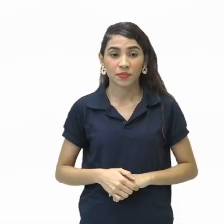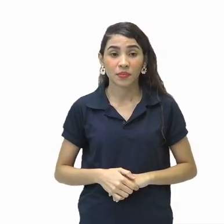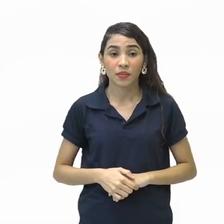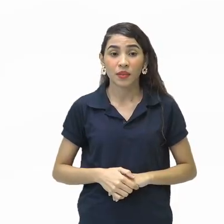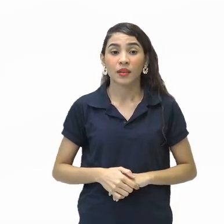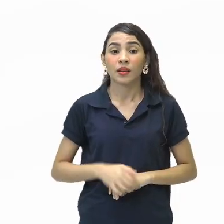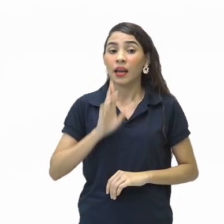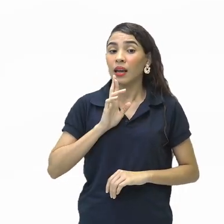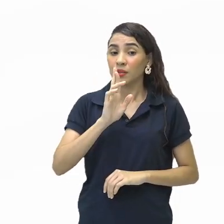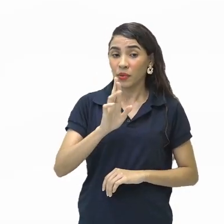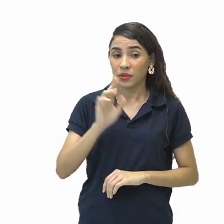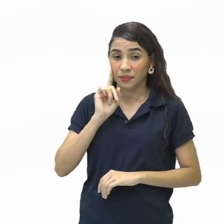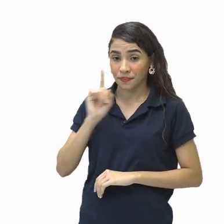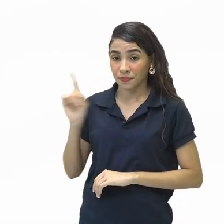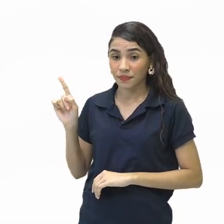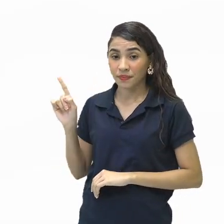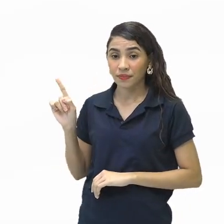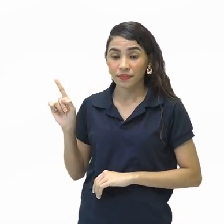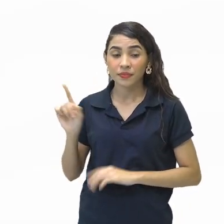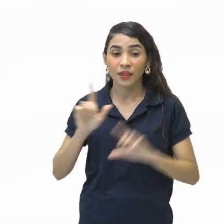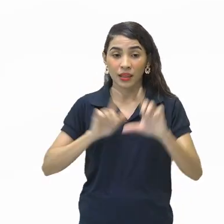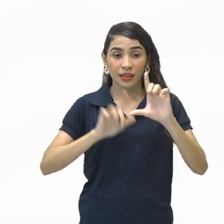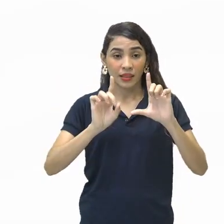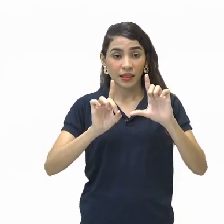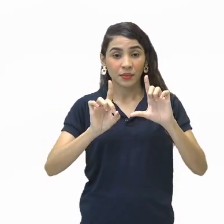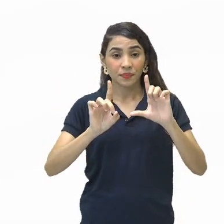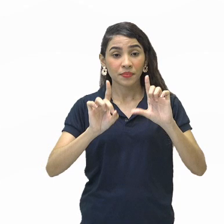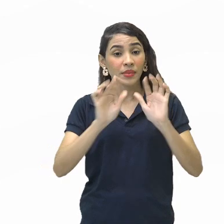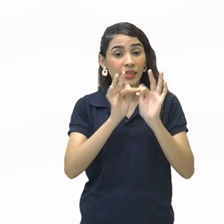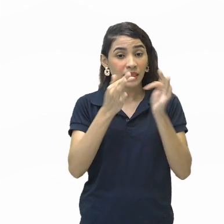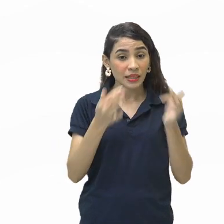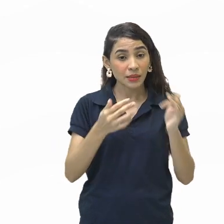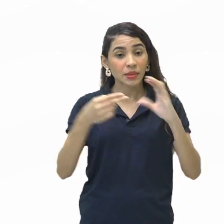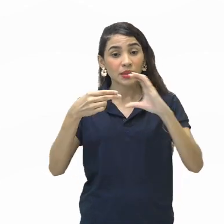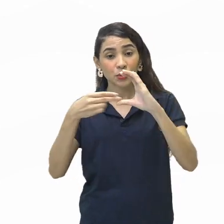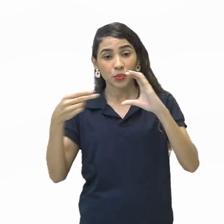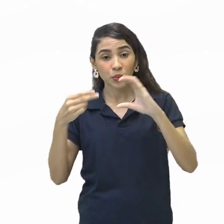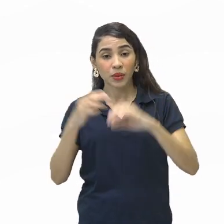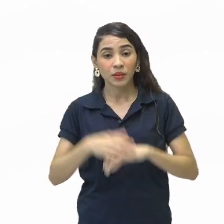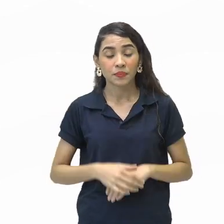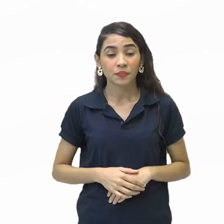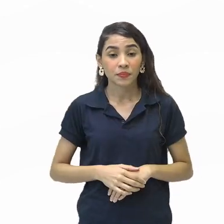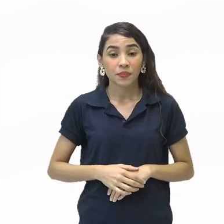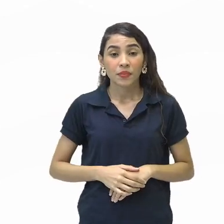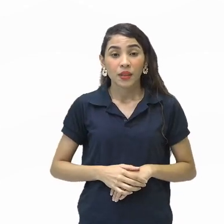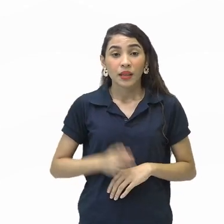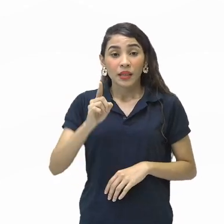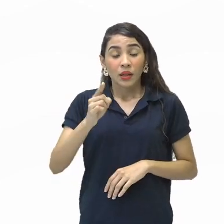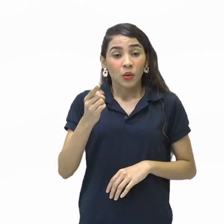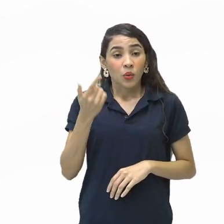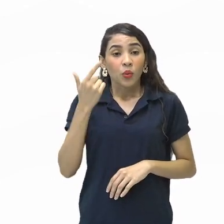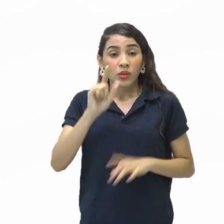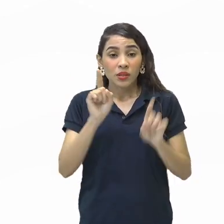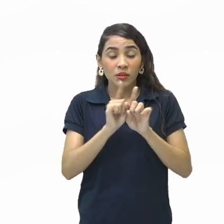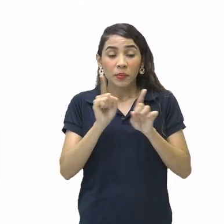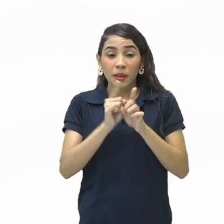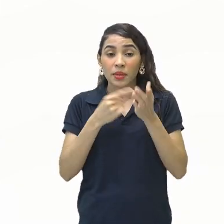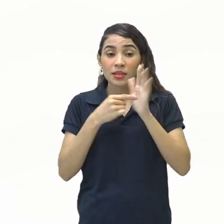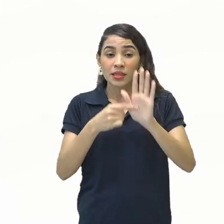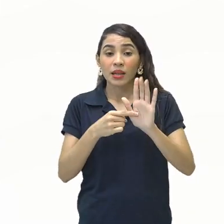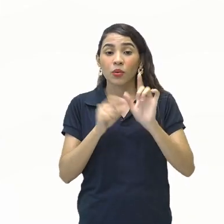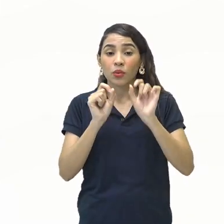Primeiro a resposta da questão, ó, letra D, né? Simples e duplas. E aí eu consigo aqui mostrar para